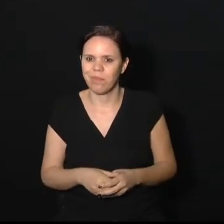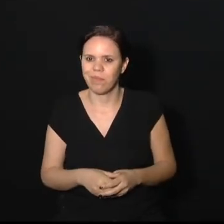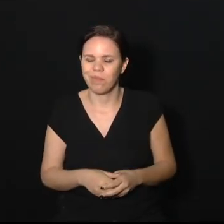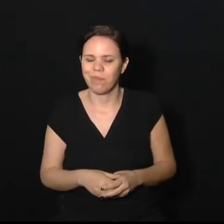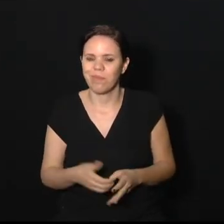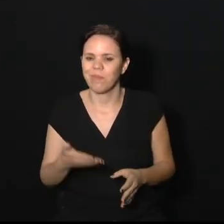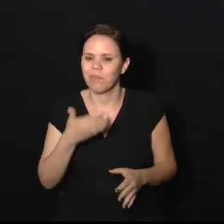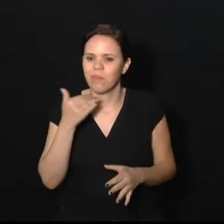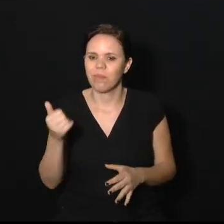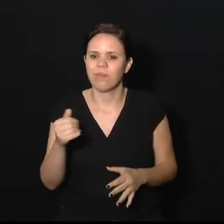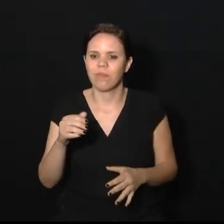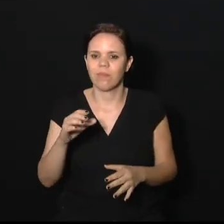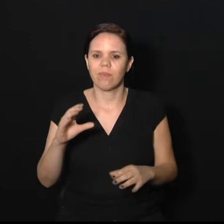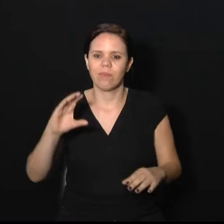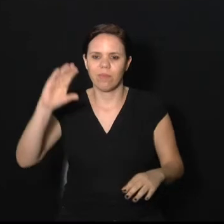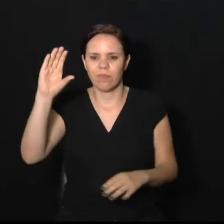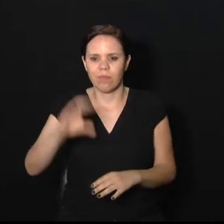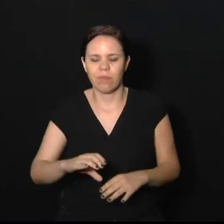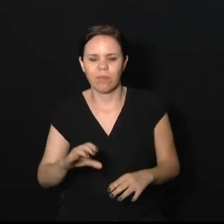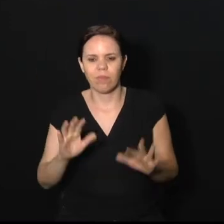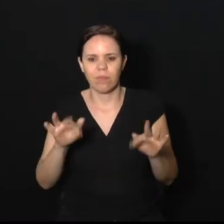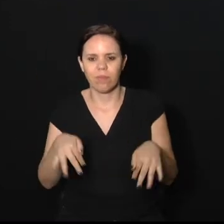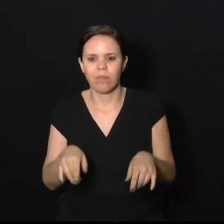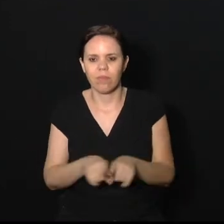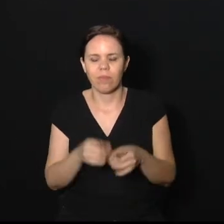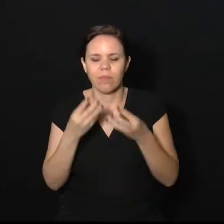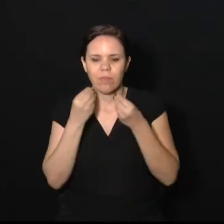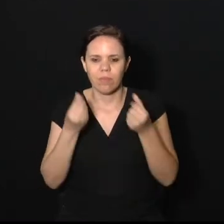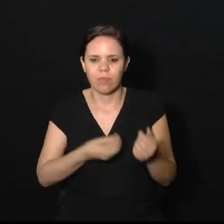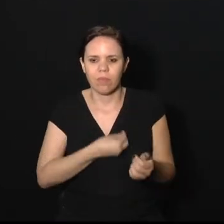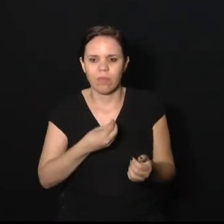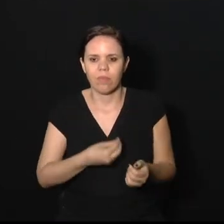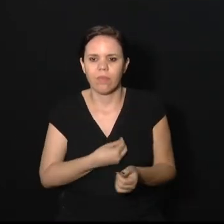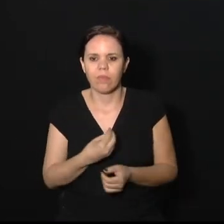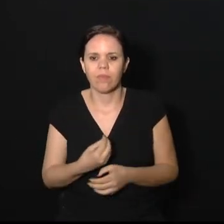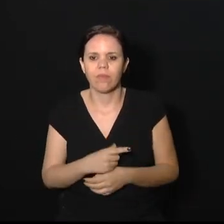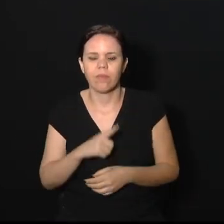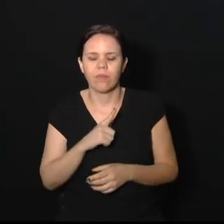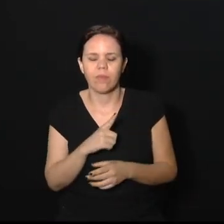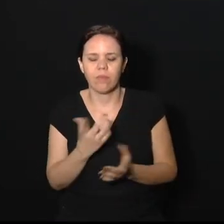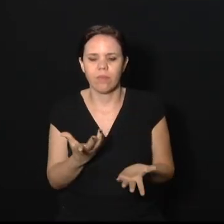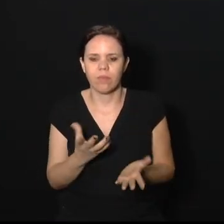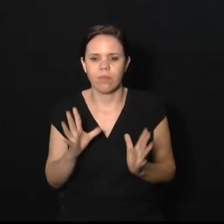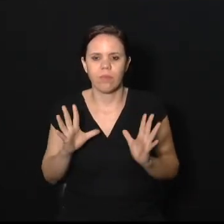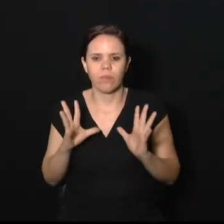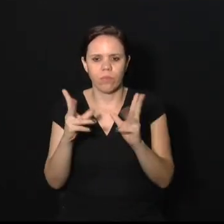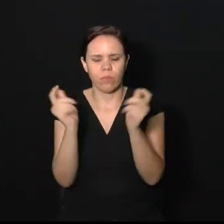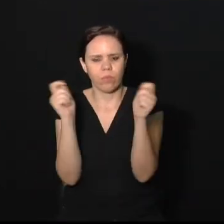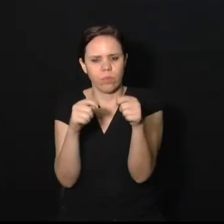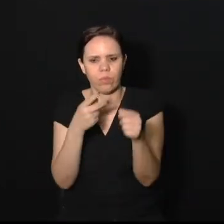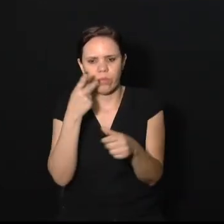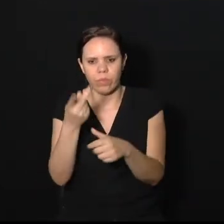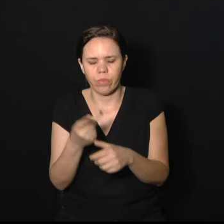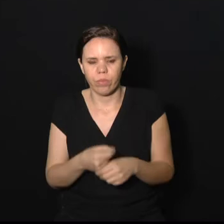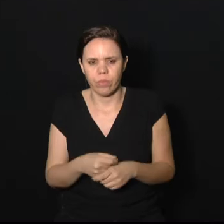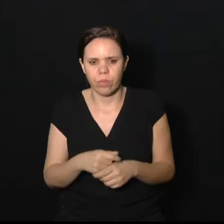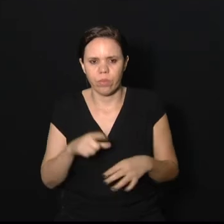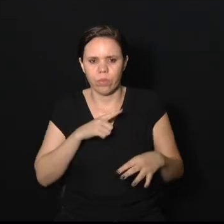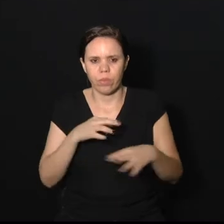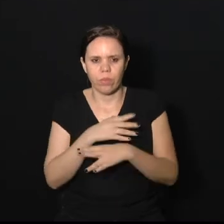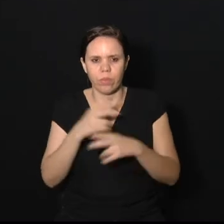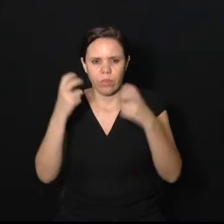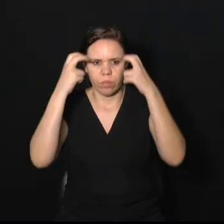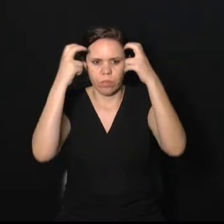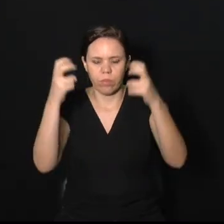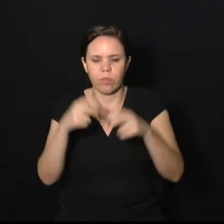para o cidadão final, para que a qualidade de vida seja melhor, né, para o cidadão final. Então, tudo que se fala em cidades inteligentes, no